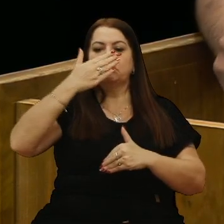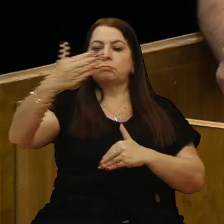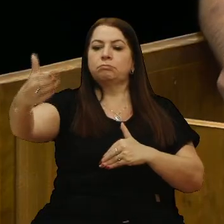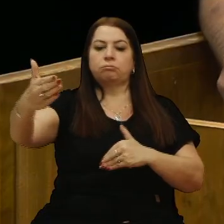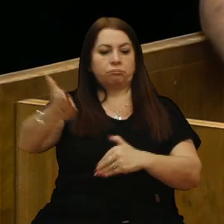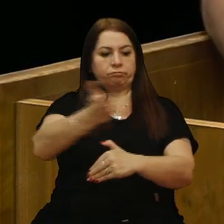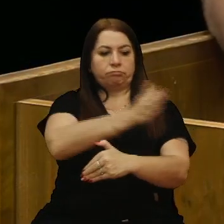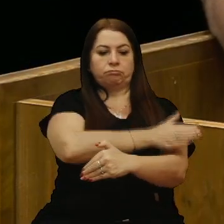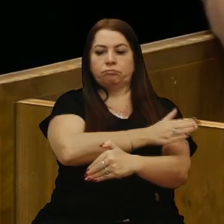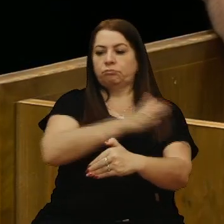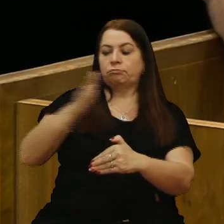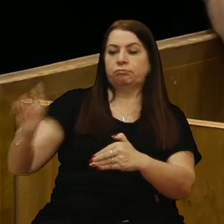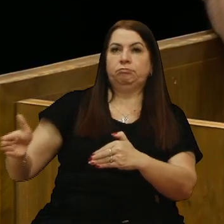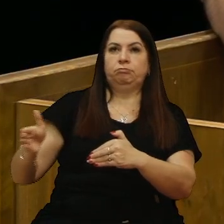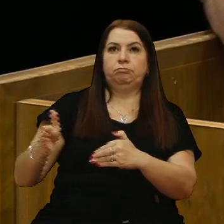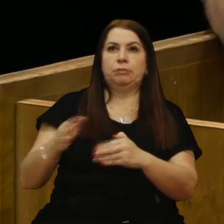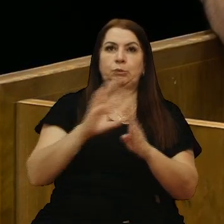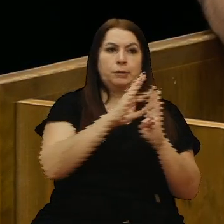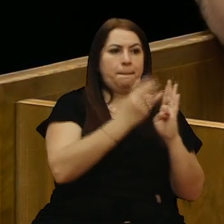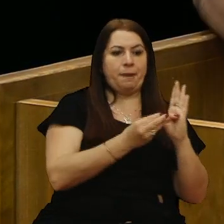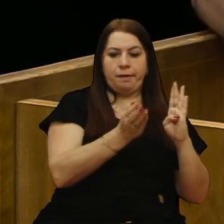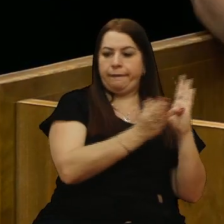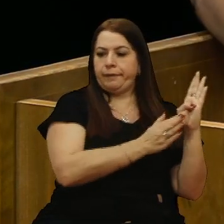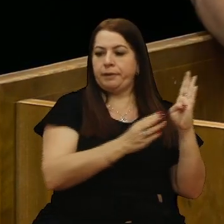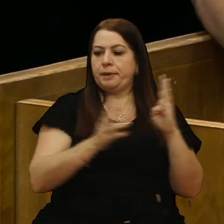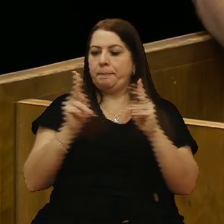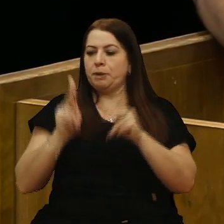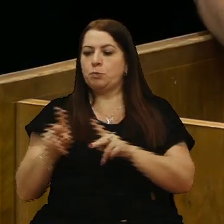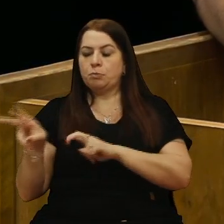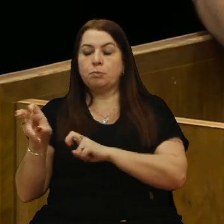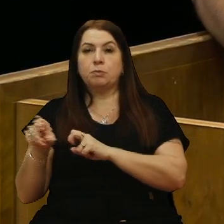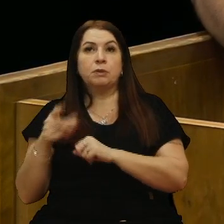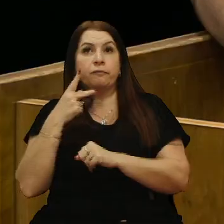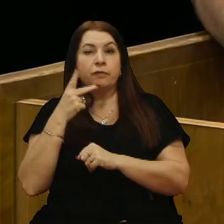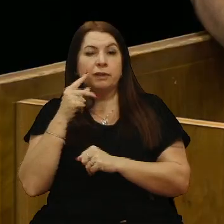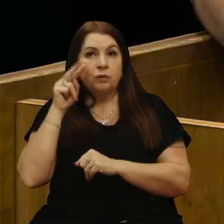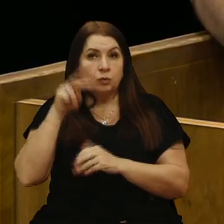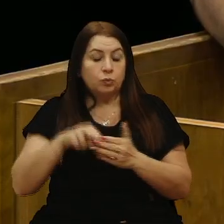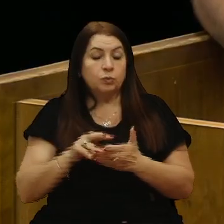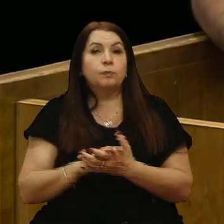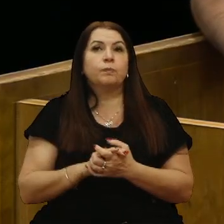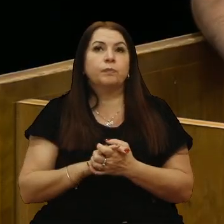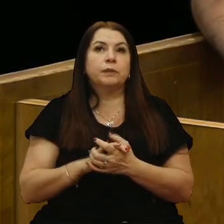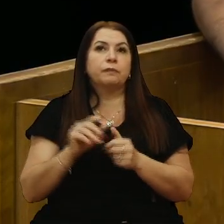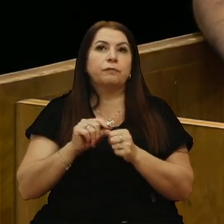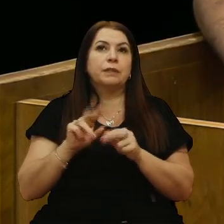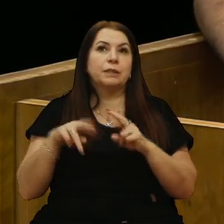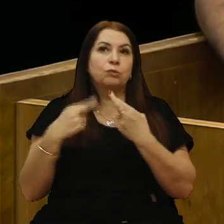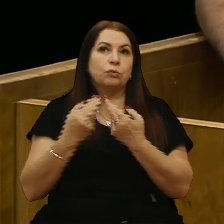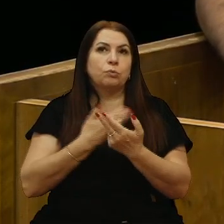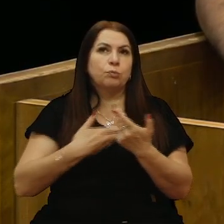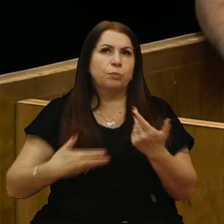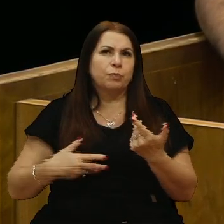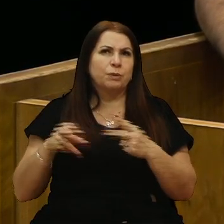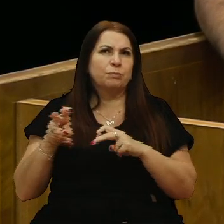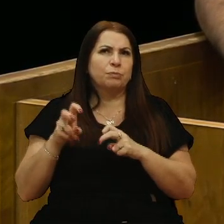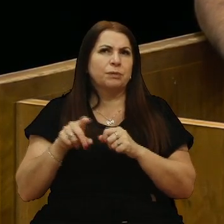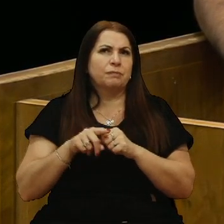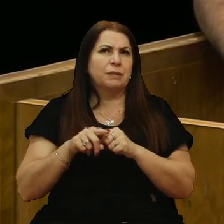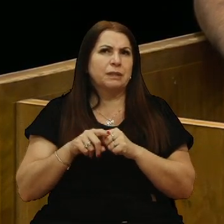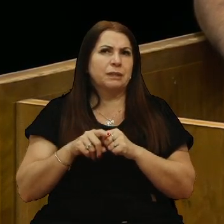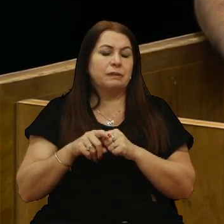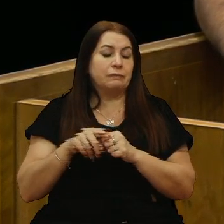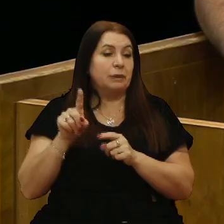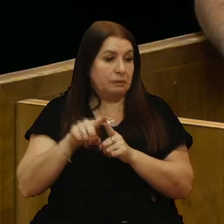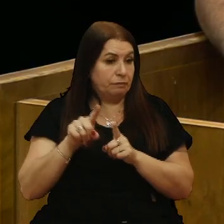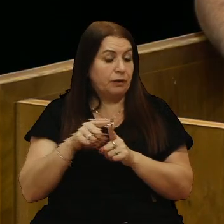produtor e o SAMAI. Antigamente, quando o João me falou que ele ia fazer essas audiências públicas no interior, eu disse, eles vão ter que passar o